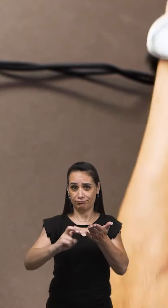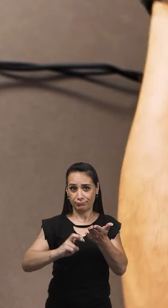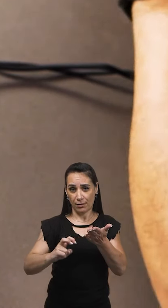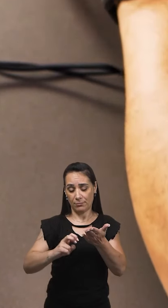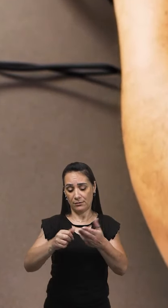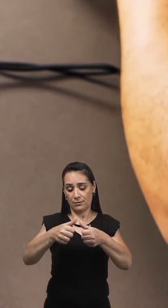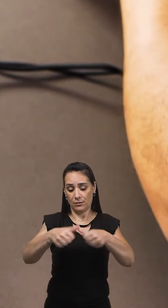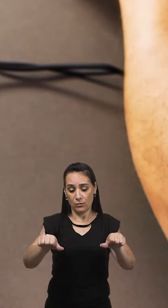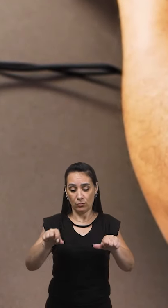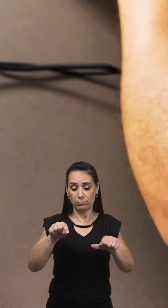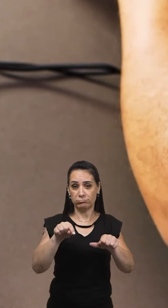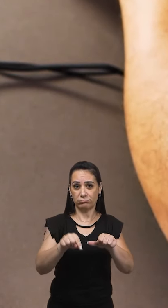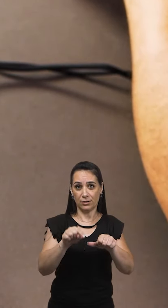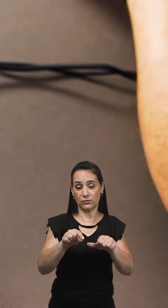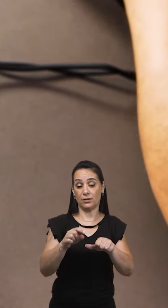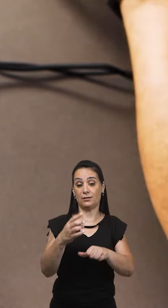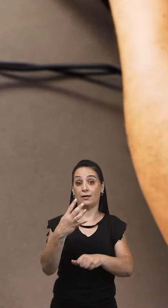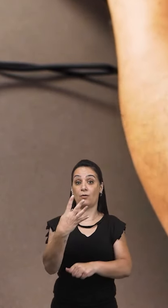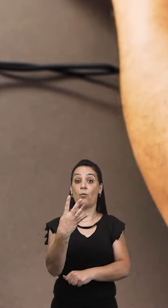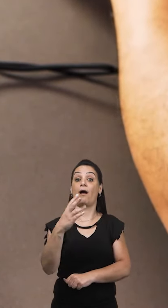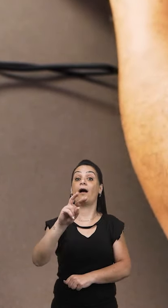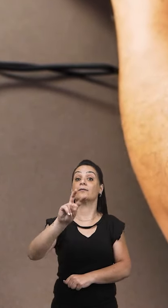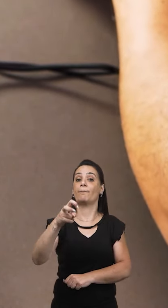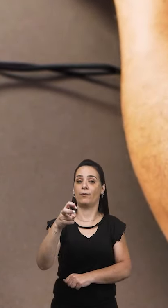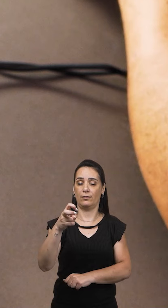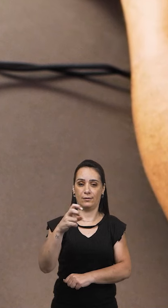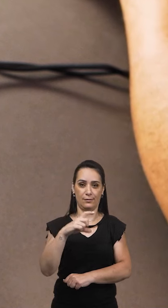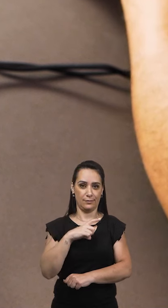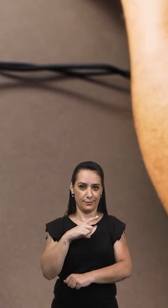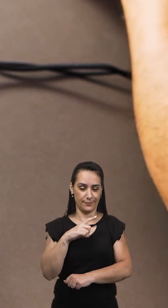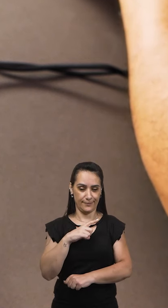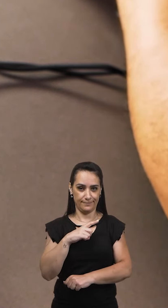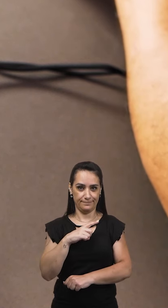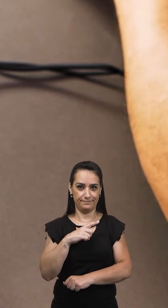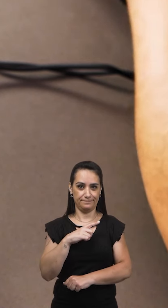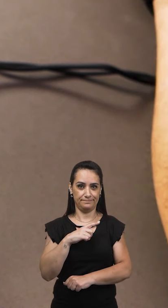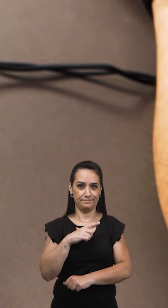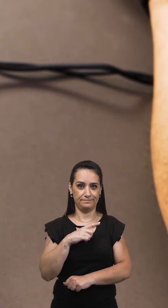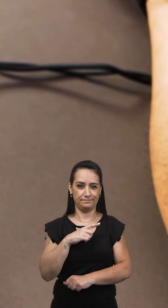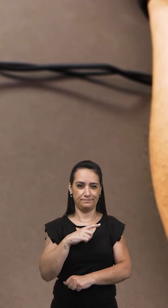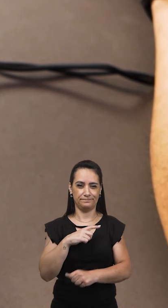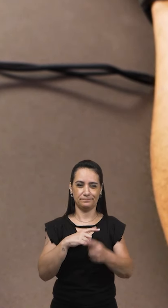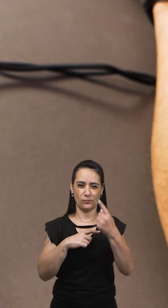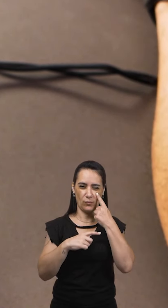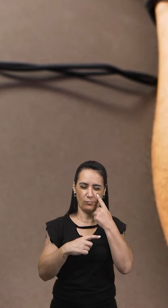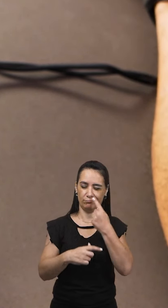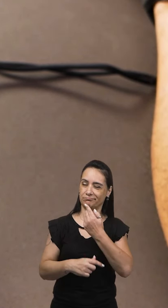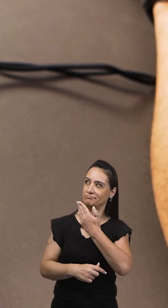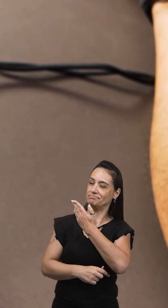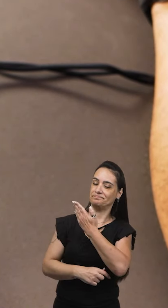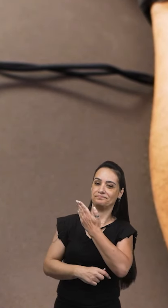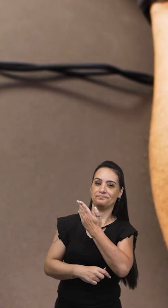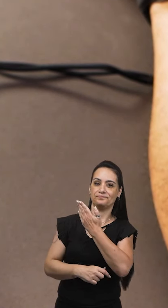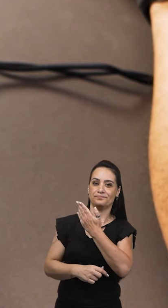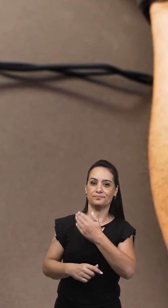uma impressão nessa etiqueta de 4 polegadas, tá?